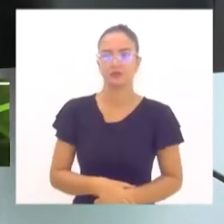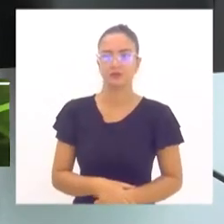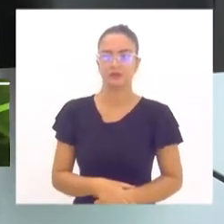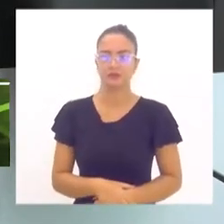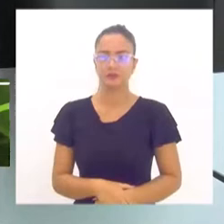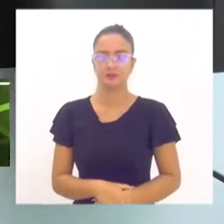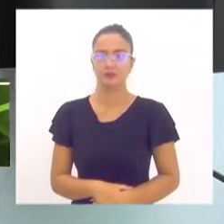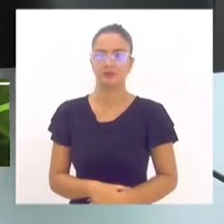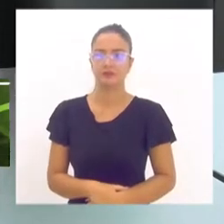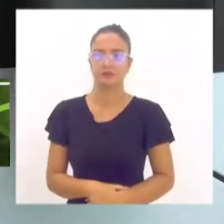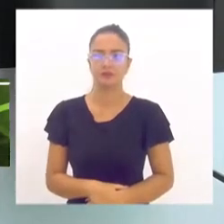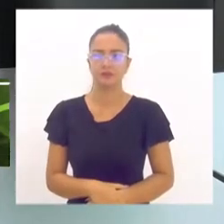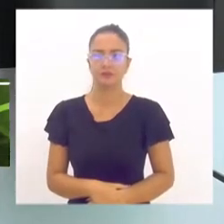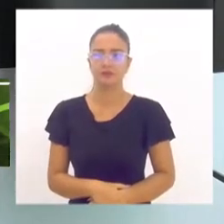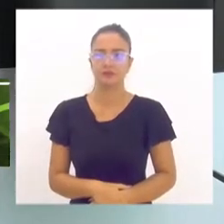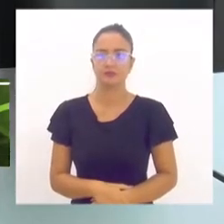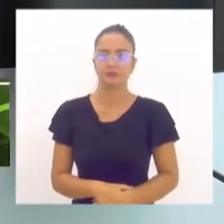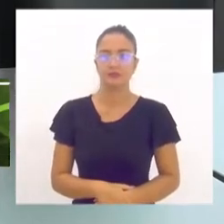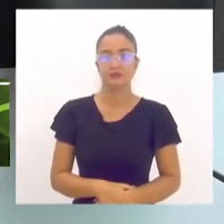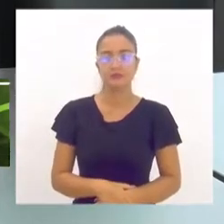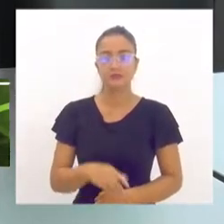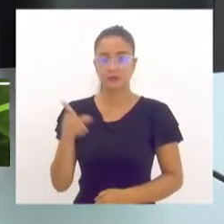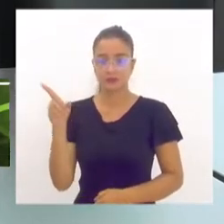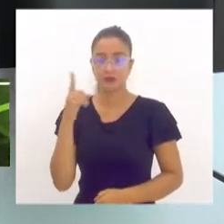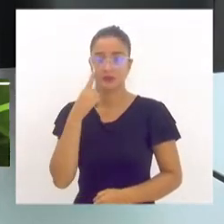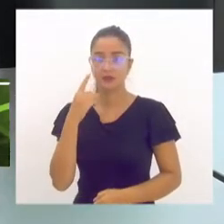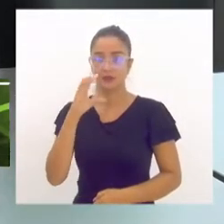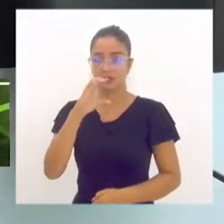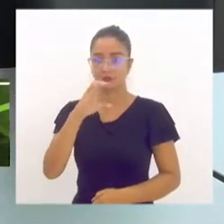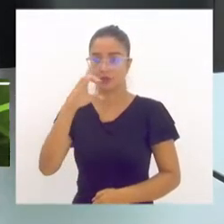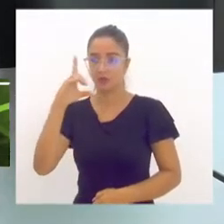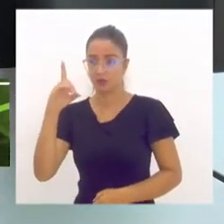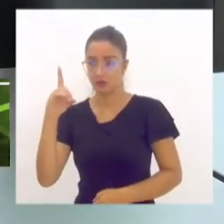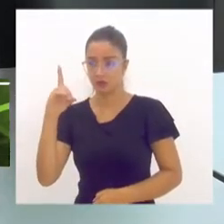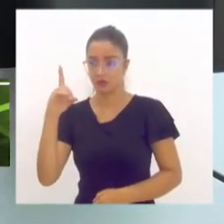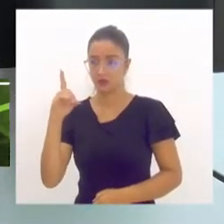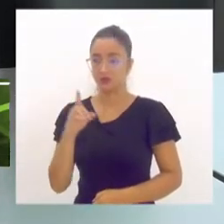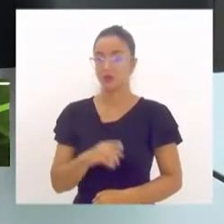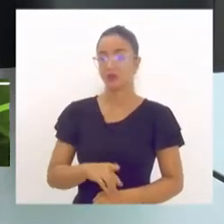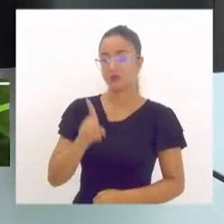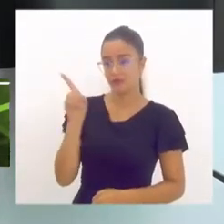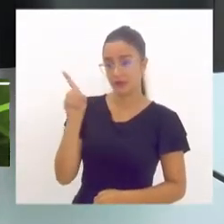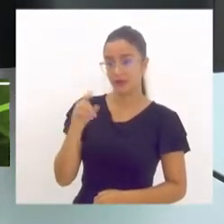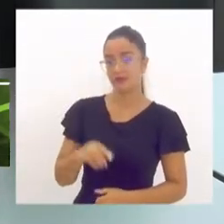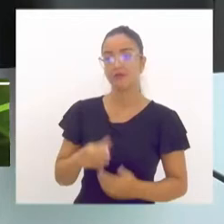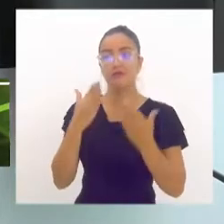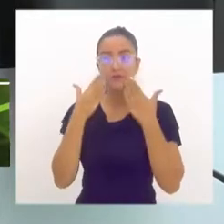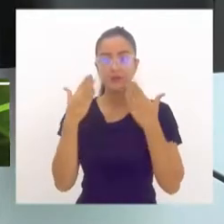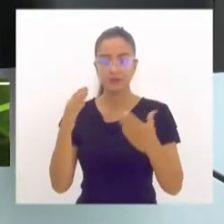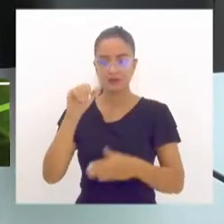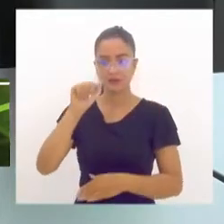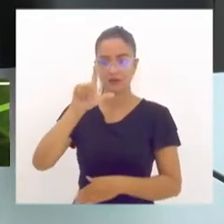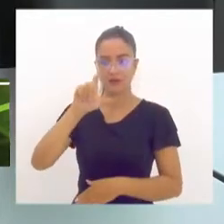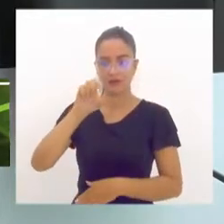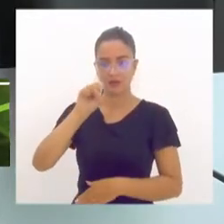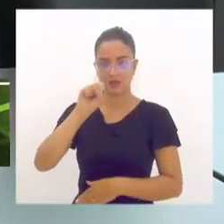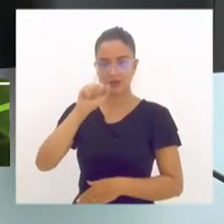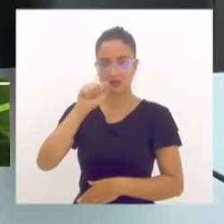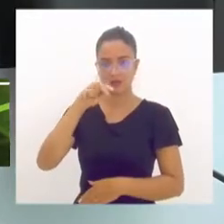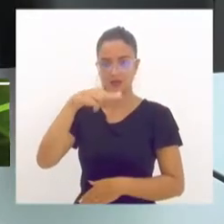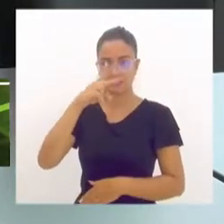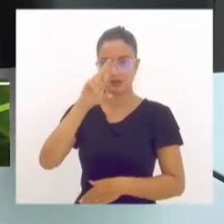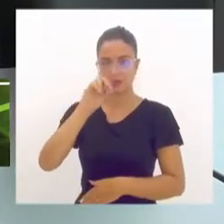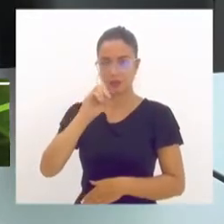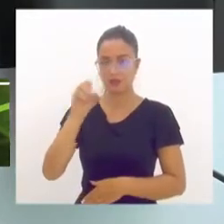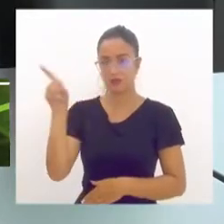nosso coordenador da assessoria técnica, professor Alessandro Sattler. Mais uma vez, bom dia a todos e que tenhamos um